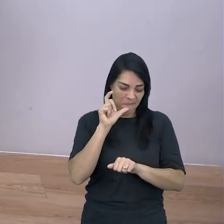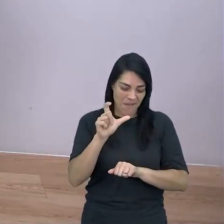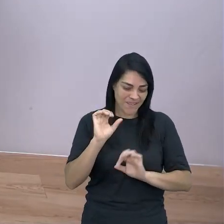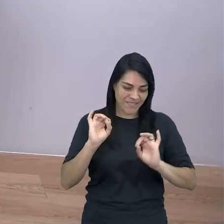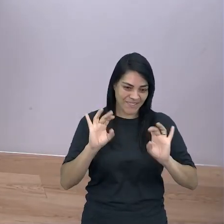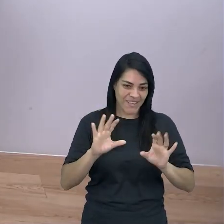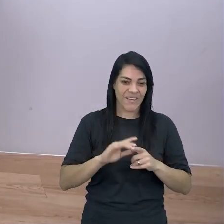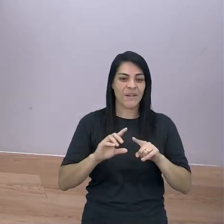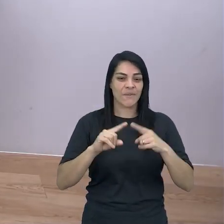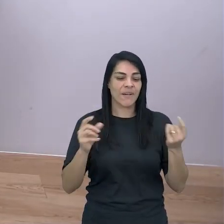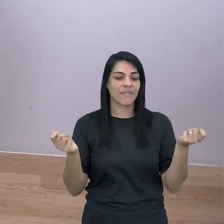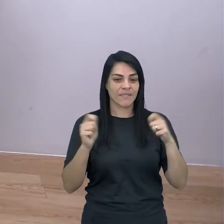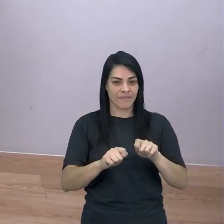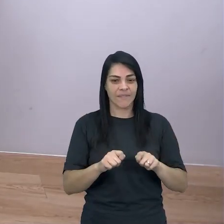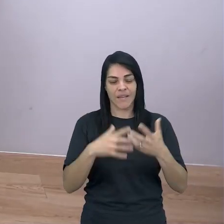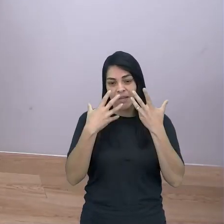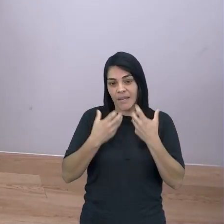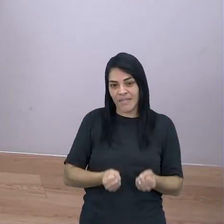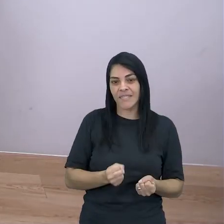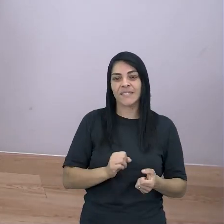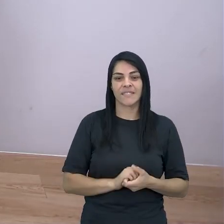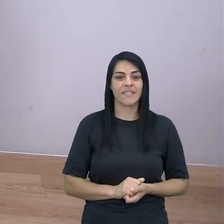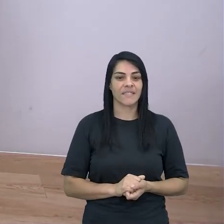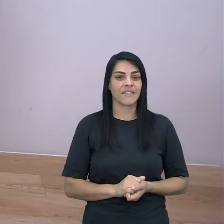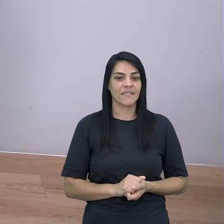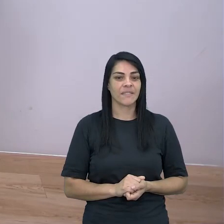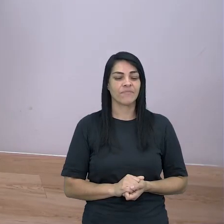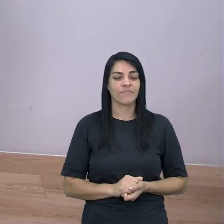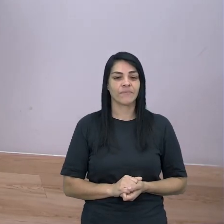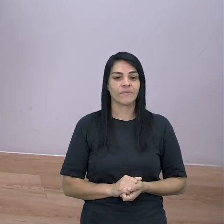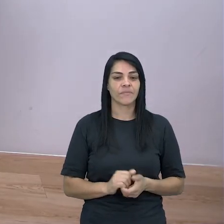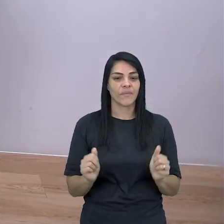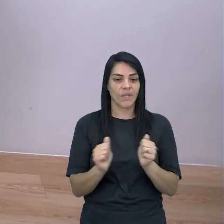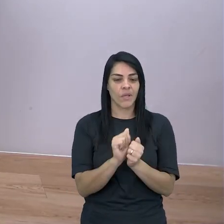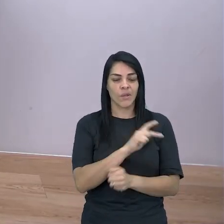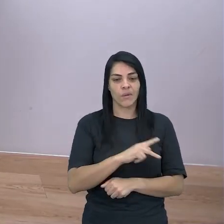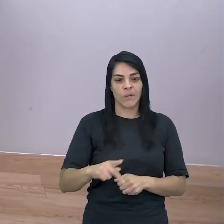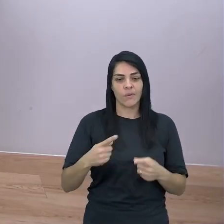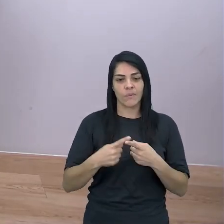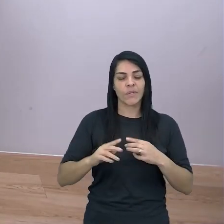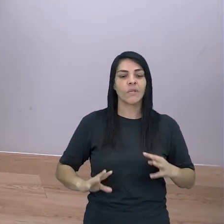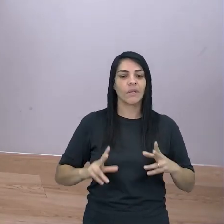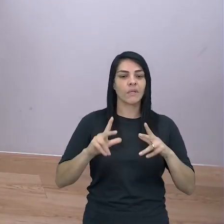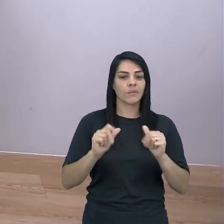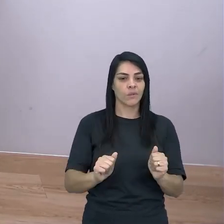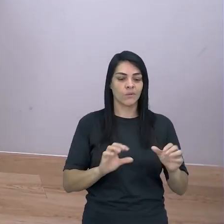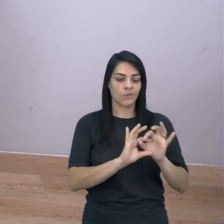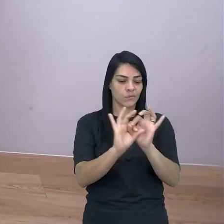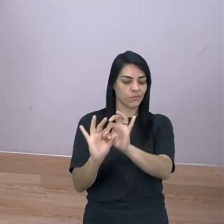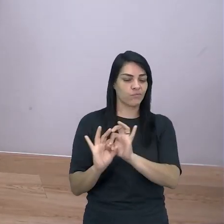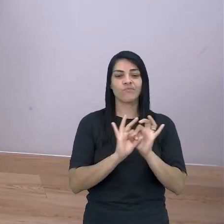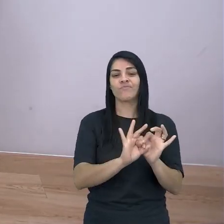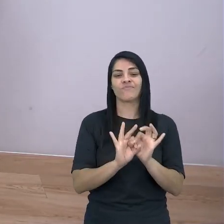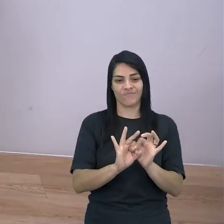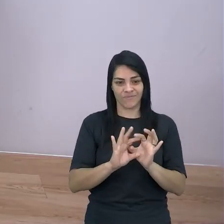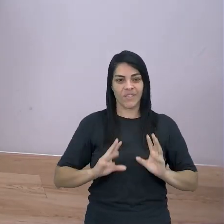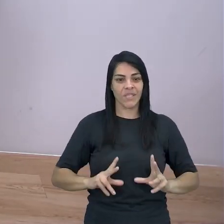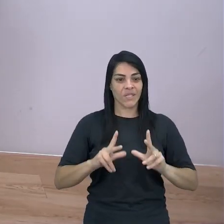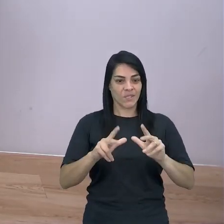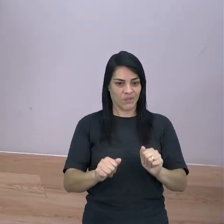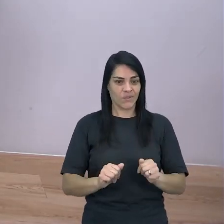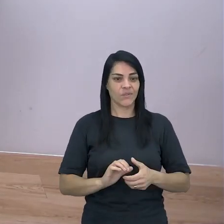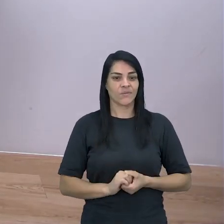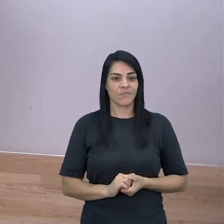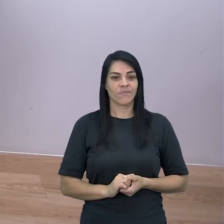Não, a gente pode, a gente aceita aí o pitaco dos professores, sim, porque a gente tá todo mundo junto, gente. Tá todo mundo no mesmo